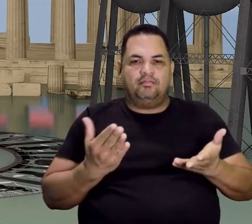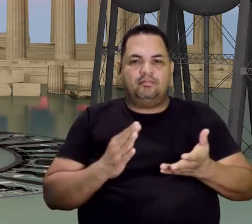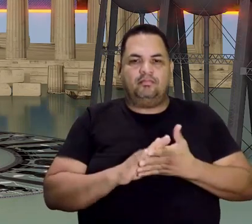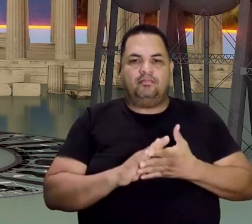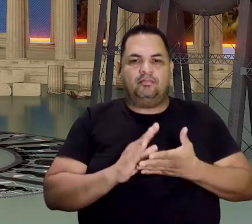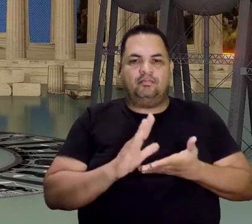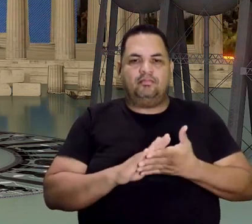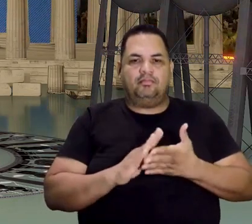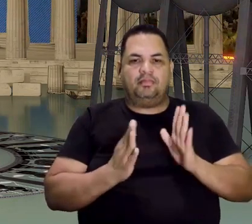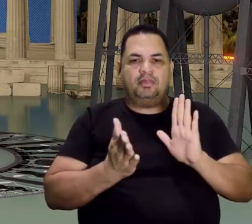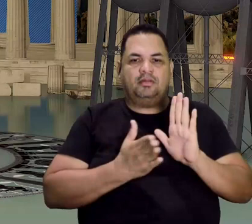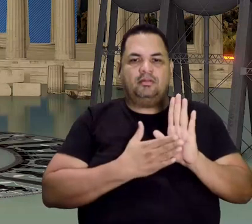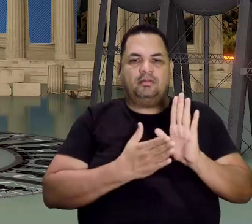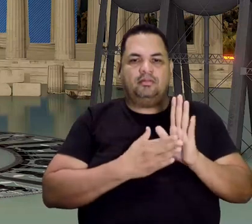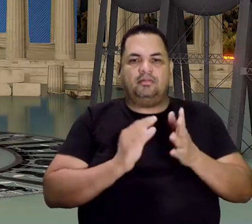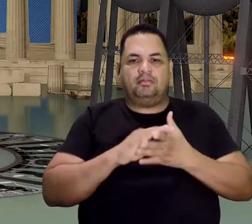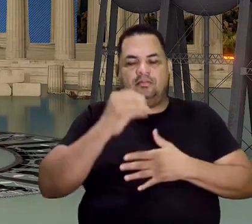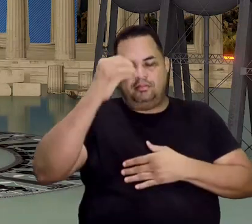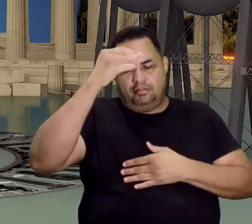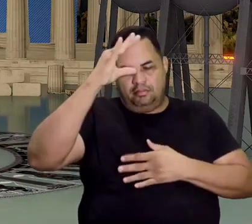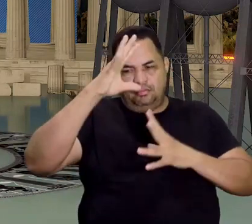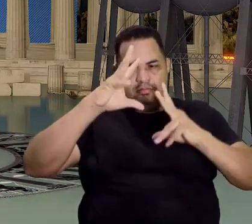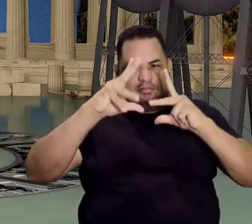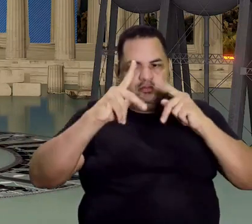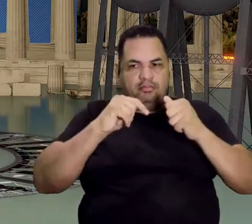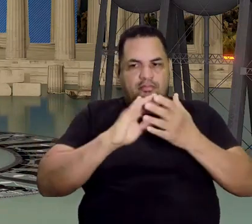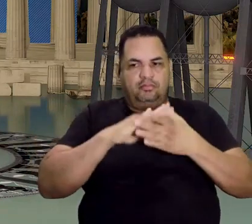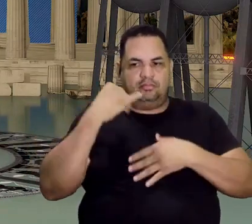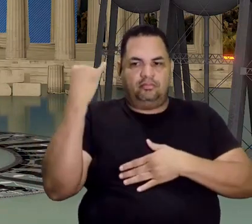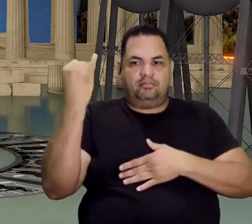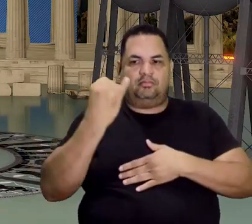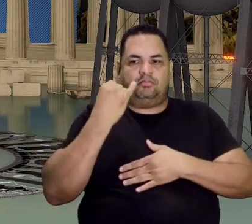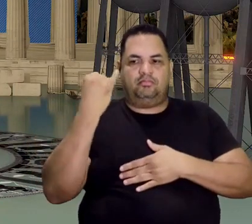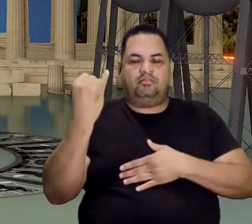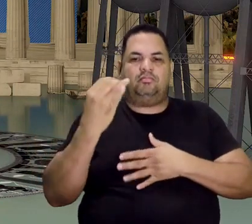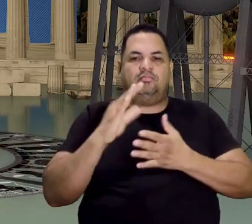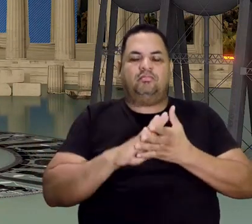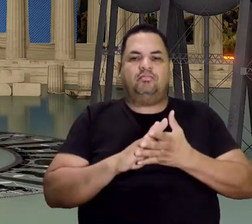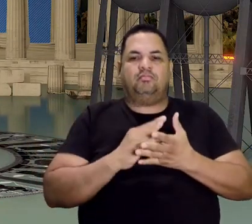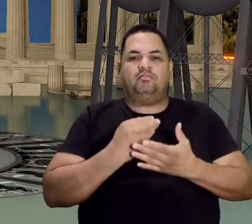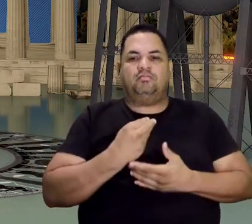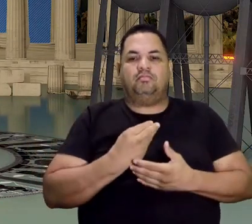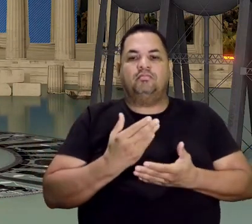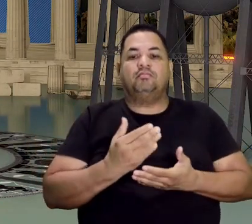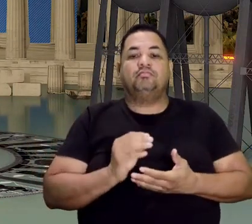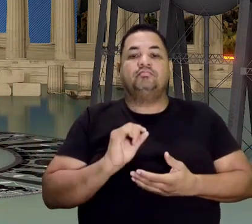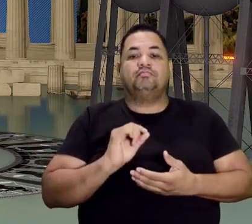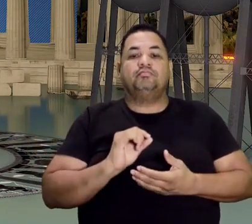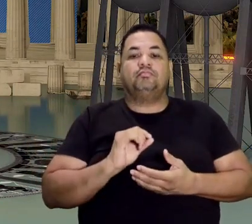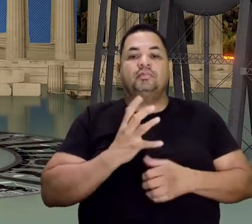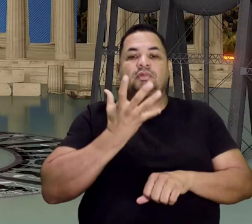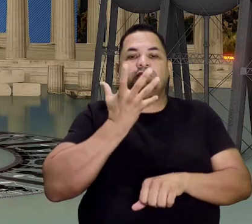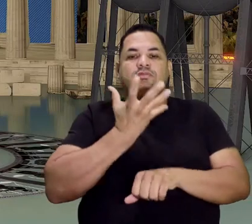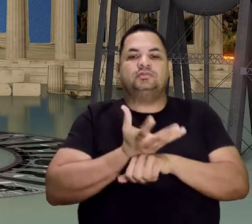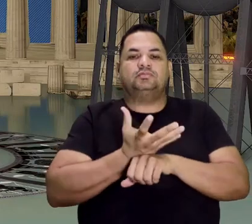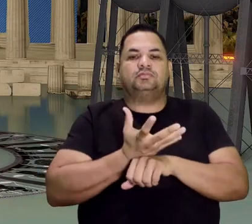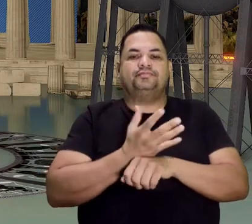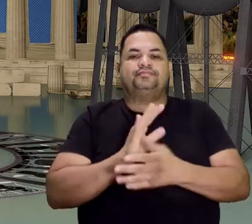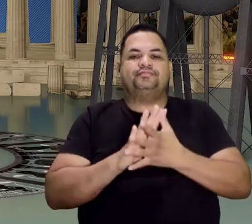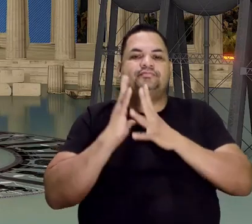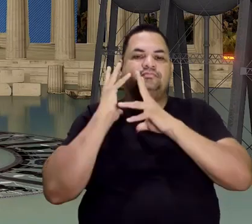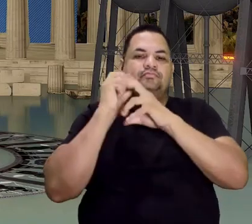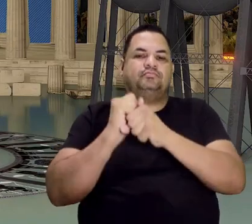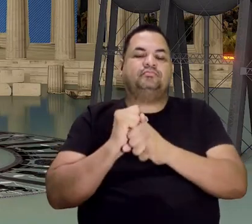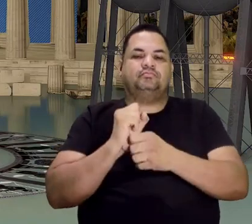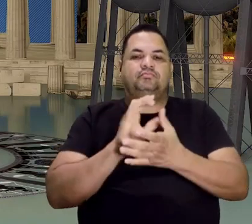ela vai testar todo aquele conhecimento, a importância que você deu para o nosso componente, ok? Vamos lá para a nossa revisão